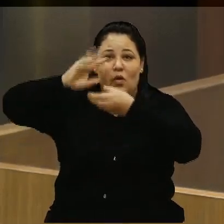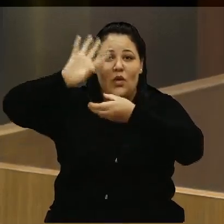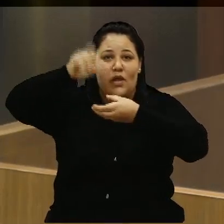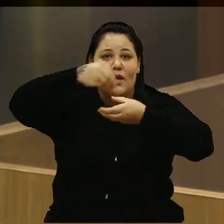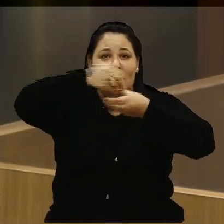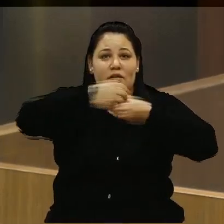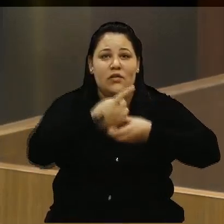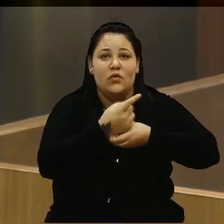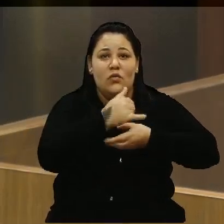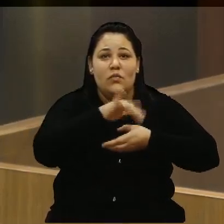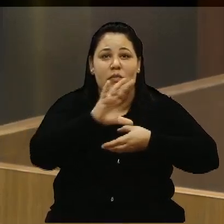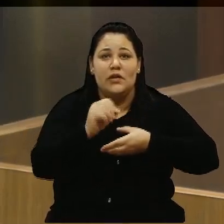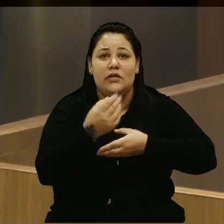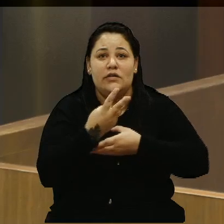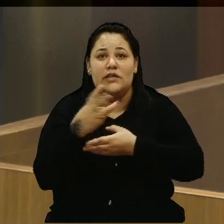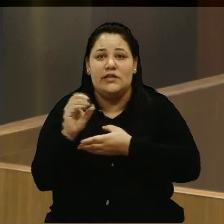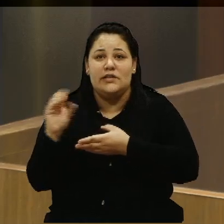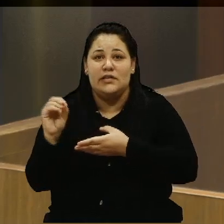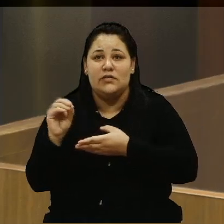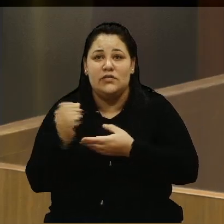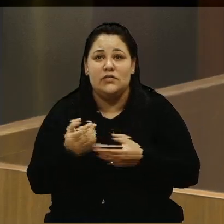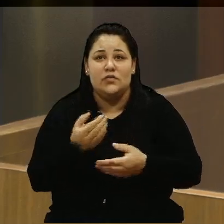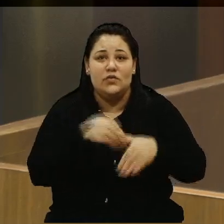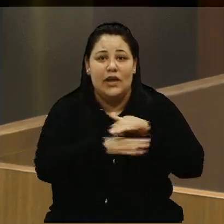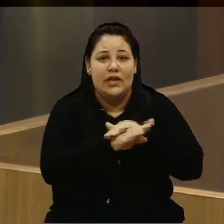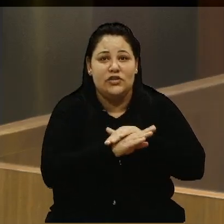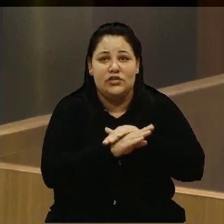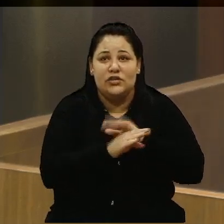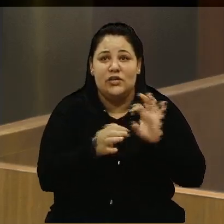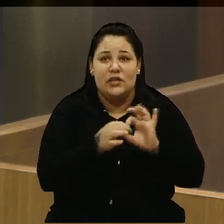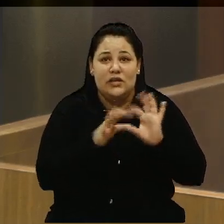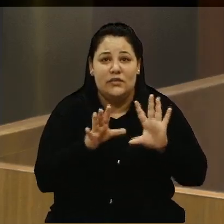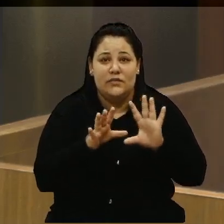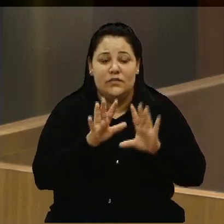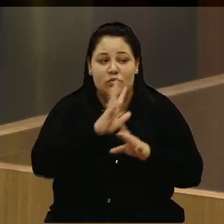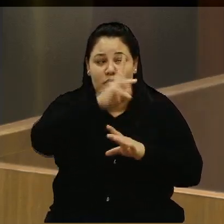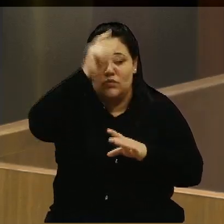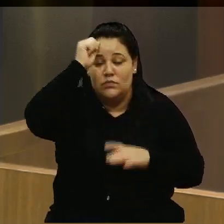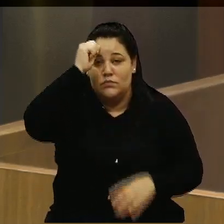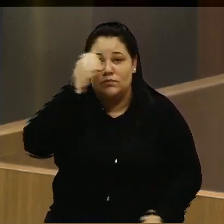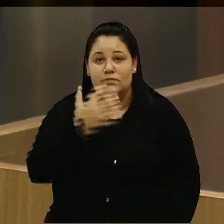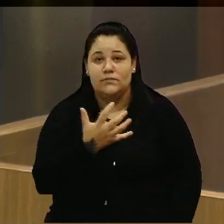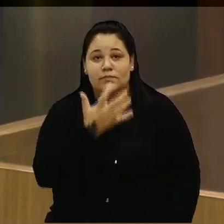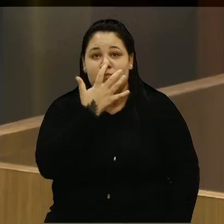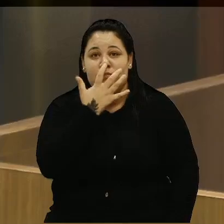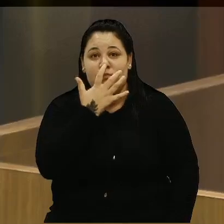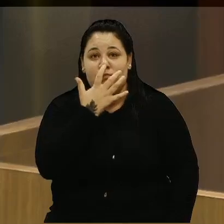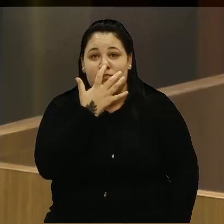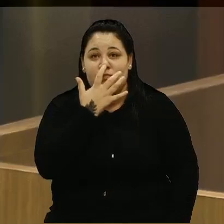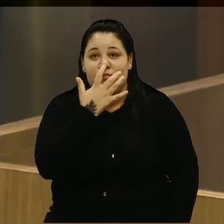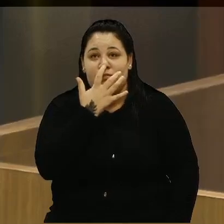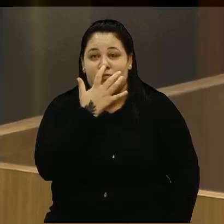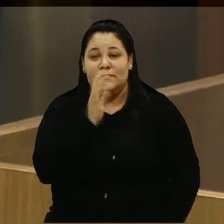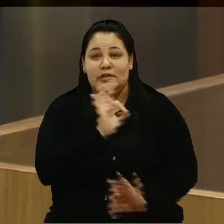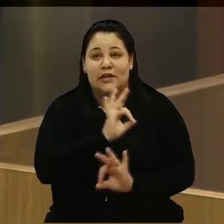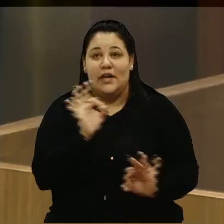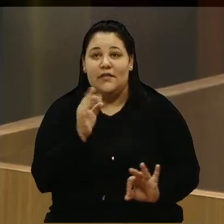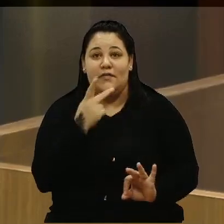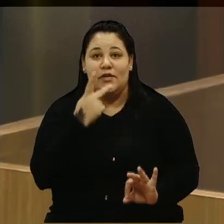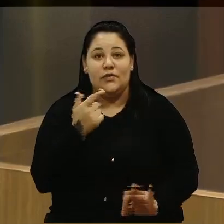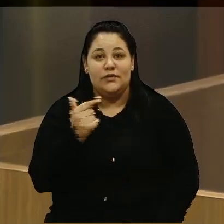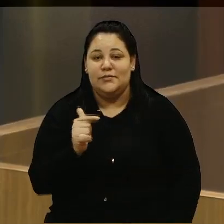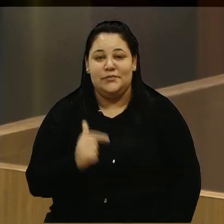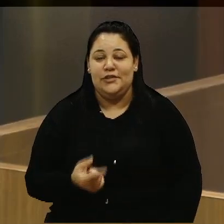do caixa livre do município. Que naquele momento, pasmem, ninguém disse que não tinha